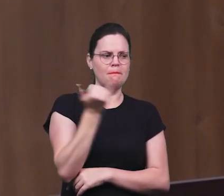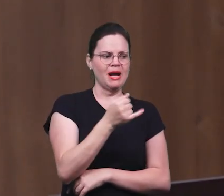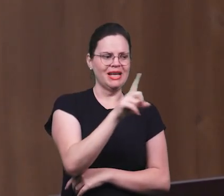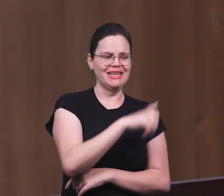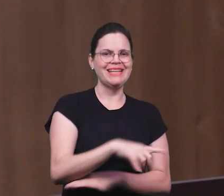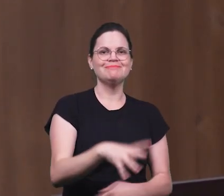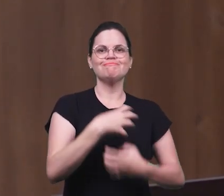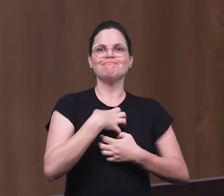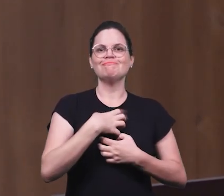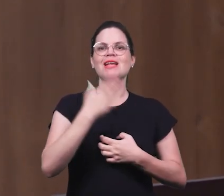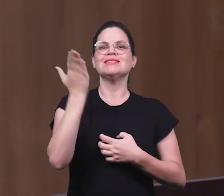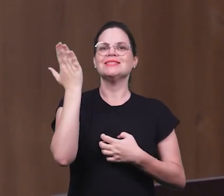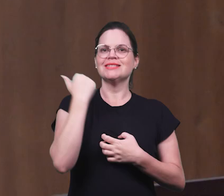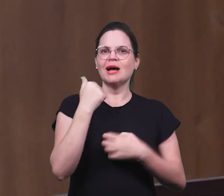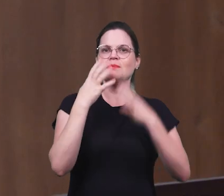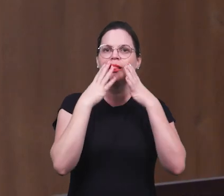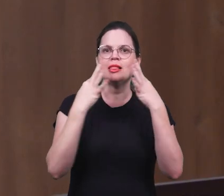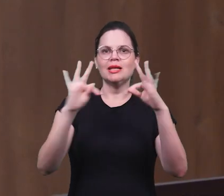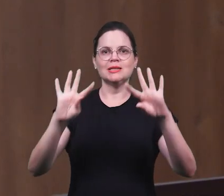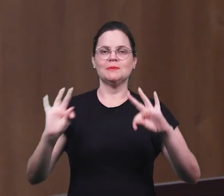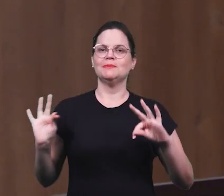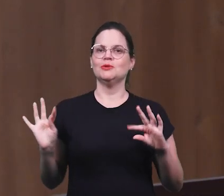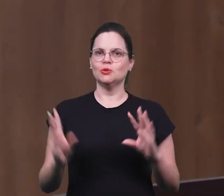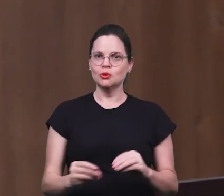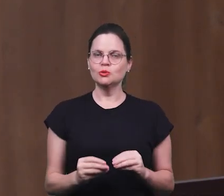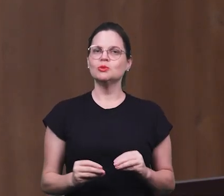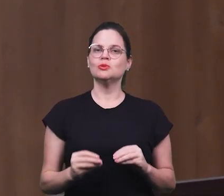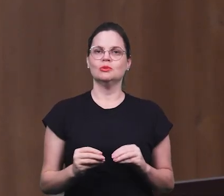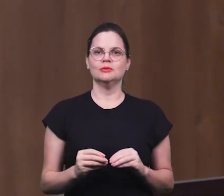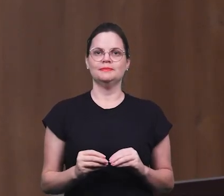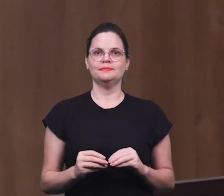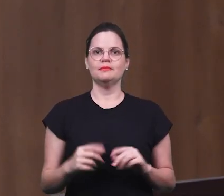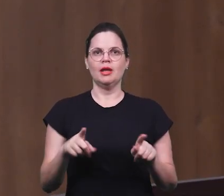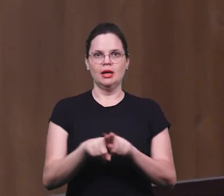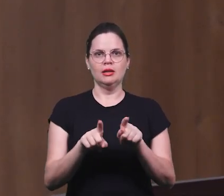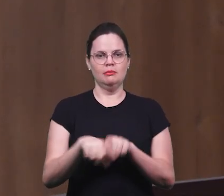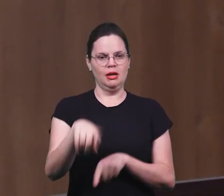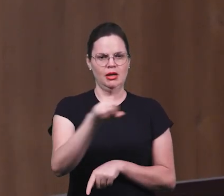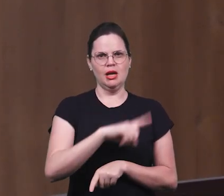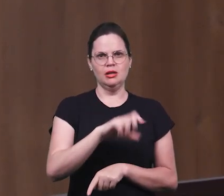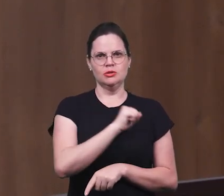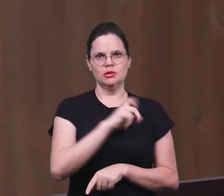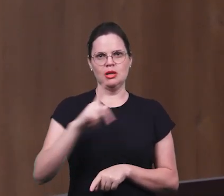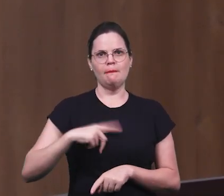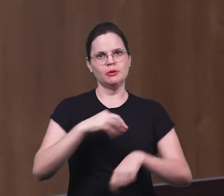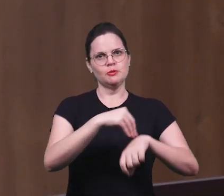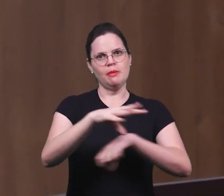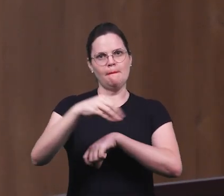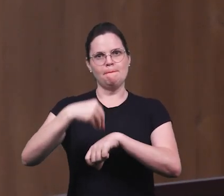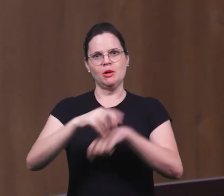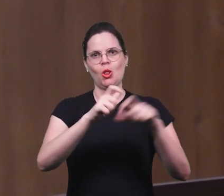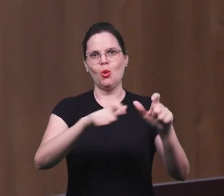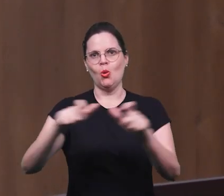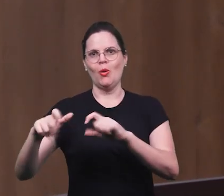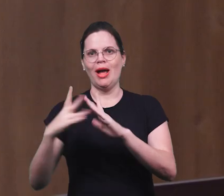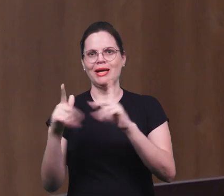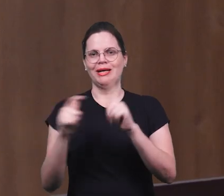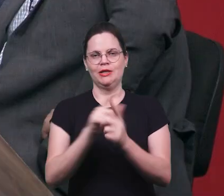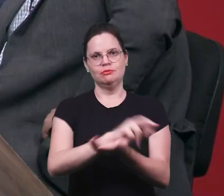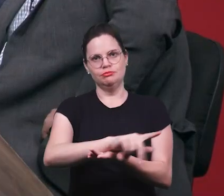ali, a palavra que foi dada e que também foi escrita para que os apóstolos pudessem levar para as igrejas como carta e